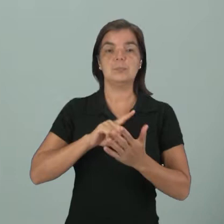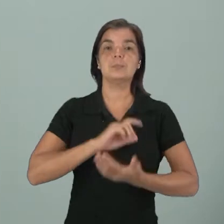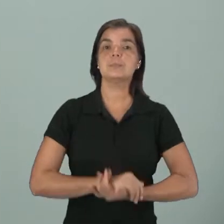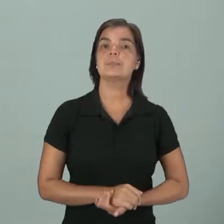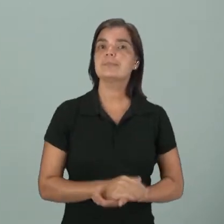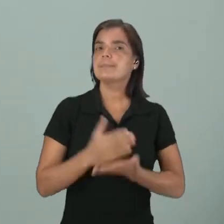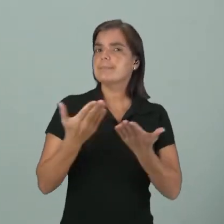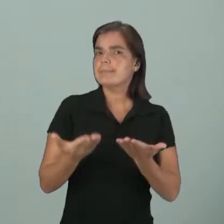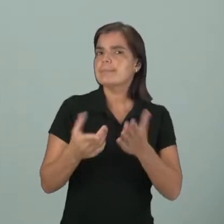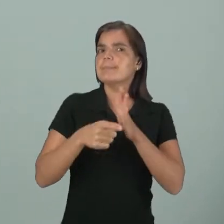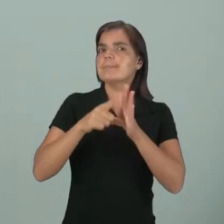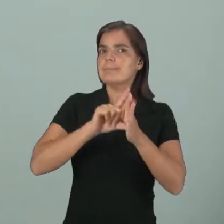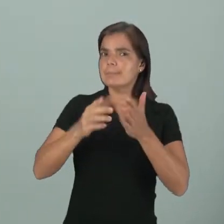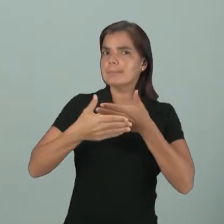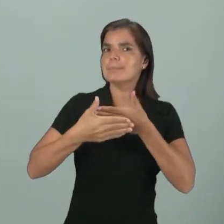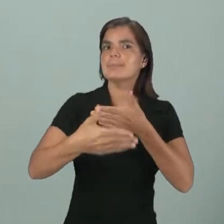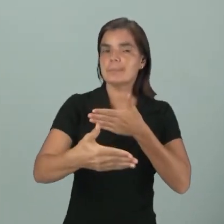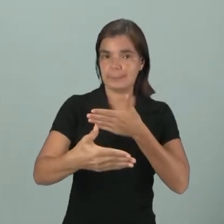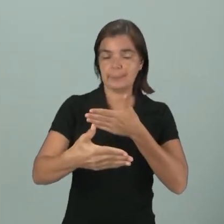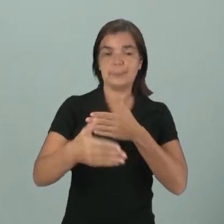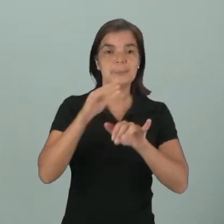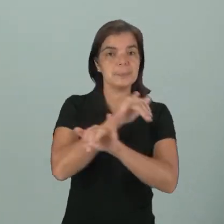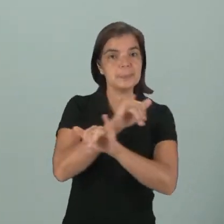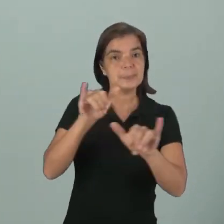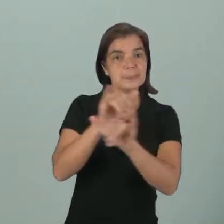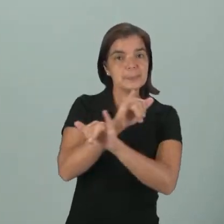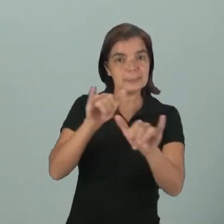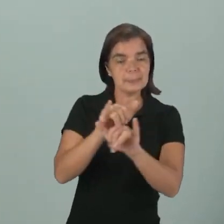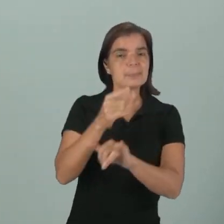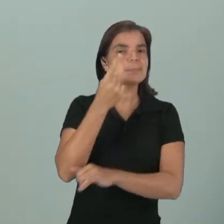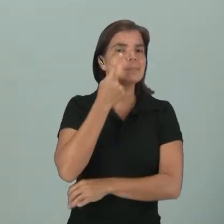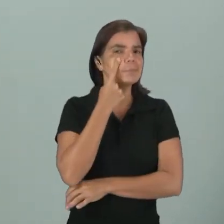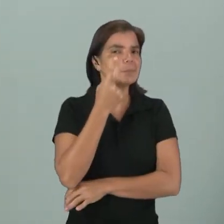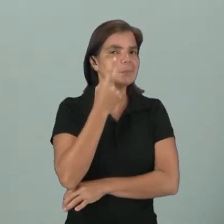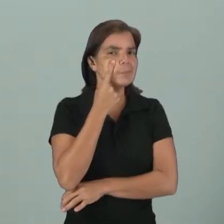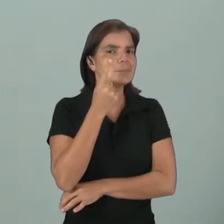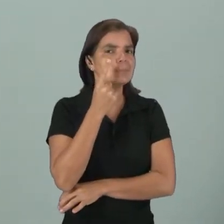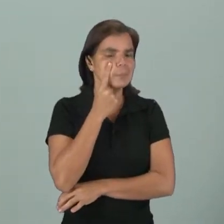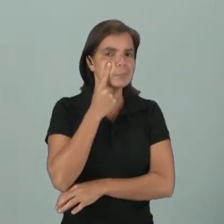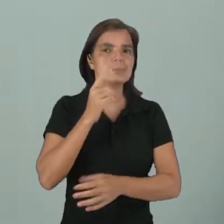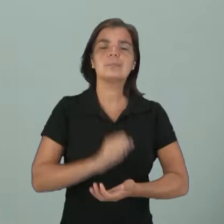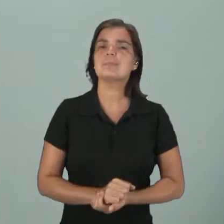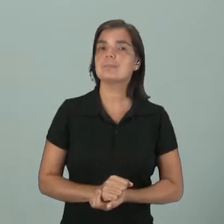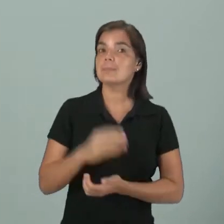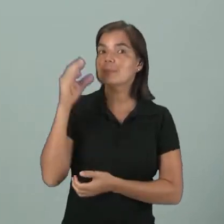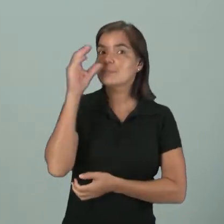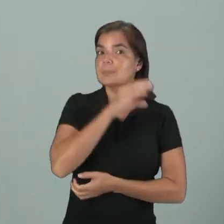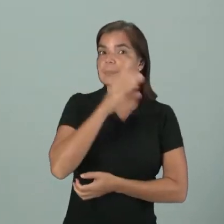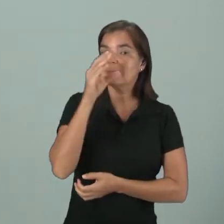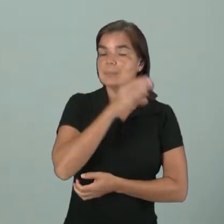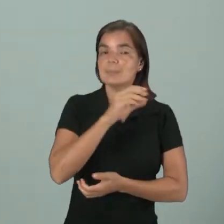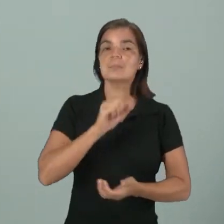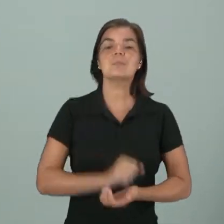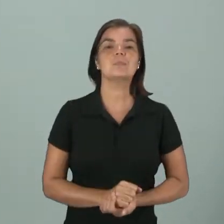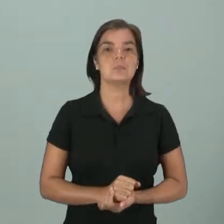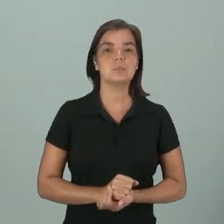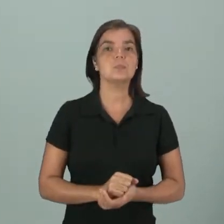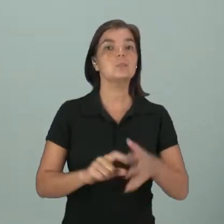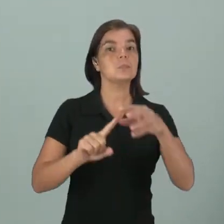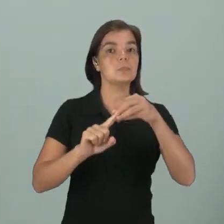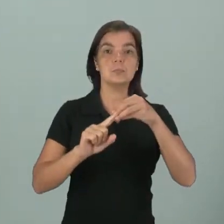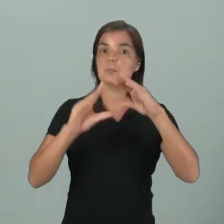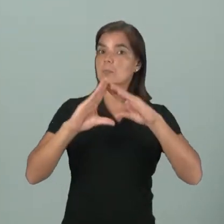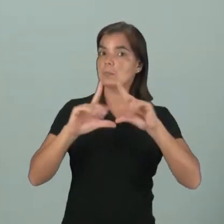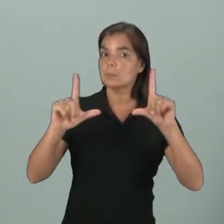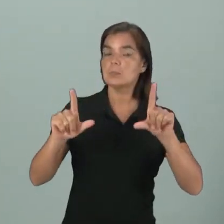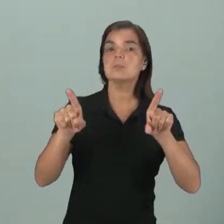anterior. E antes de avançar um pouco nas informações, vamos aqui, de uma maneira breve, de uma forma